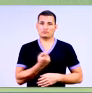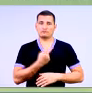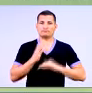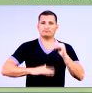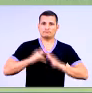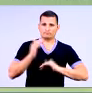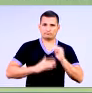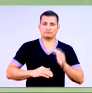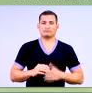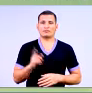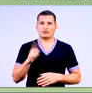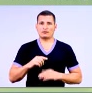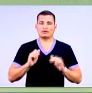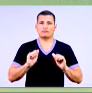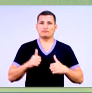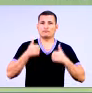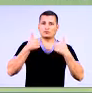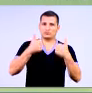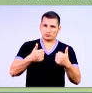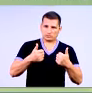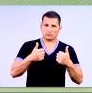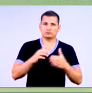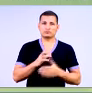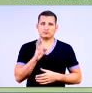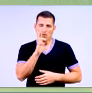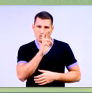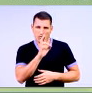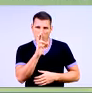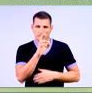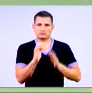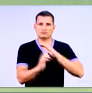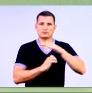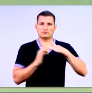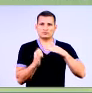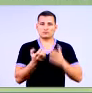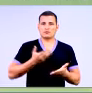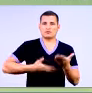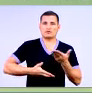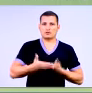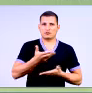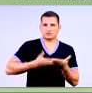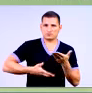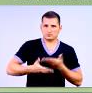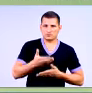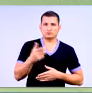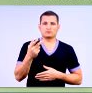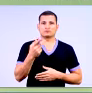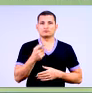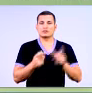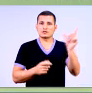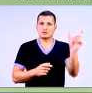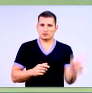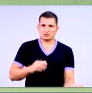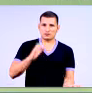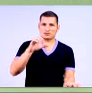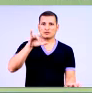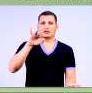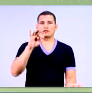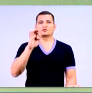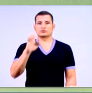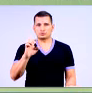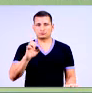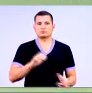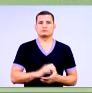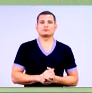aos valores que são observados por uma empresa na relação com seus clientes, fornecedores